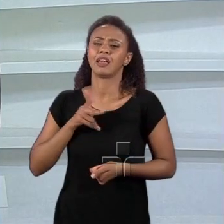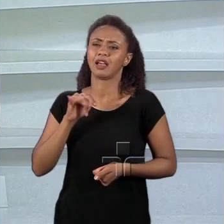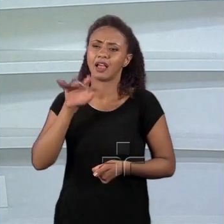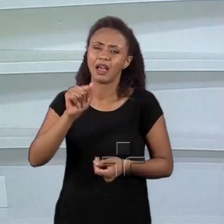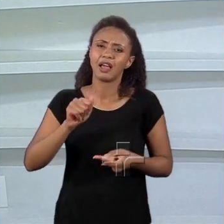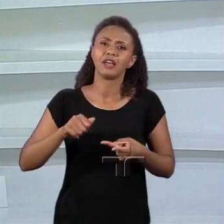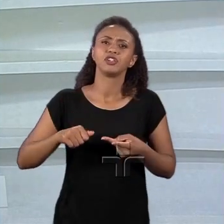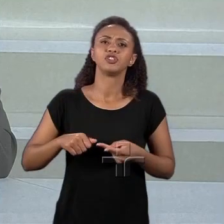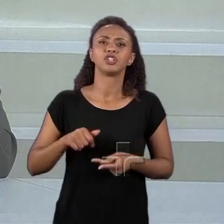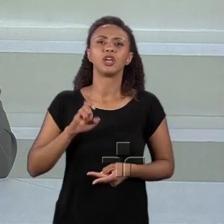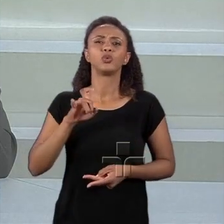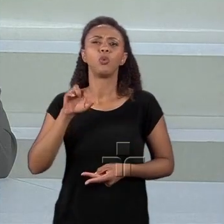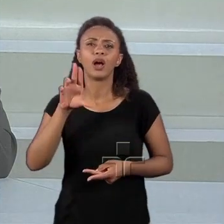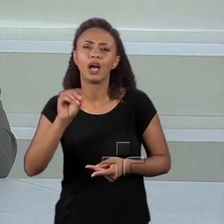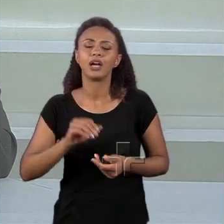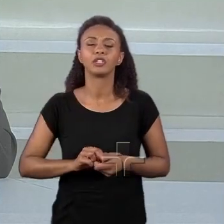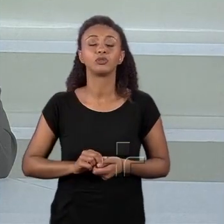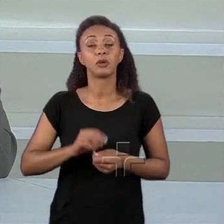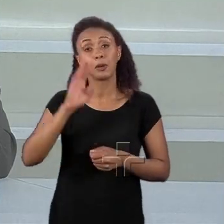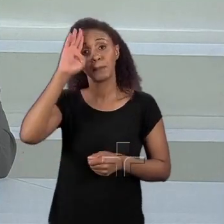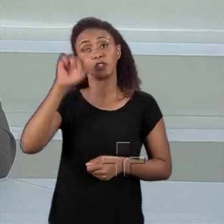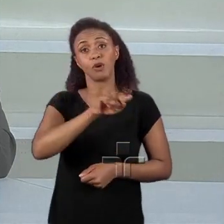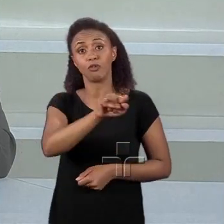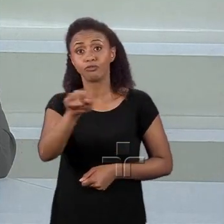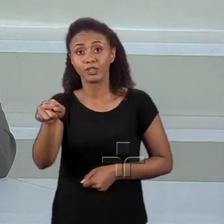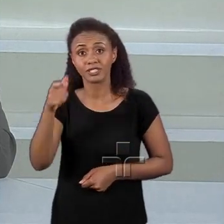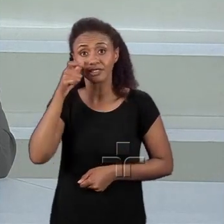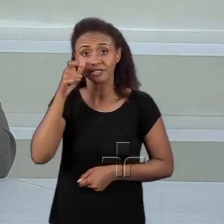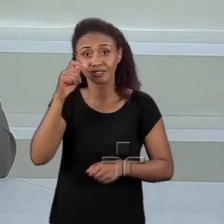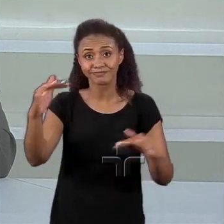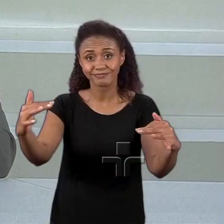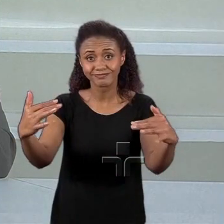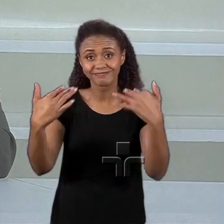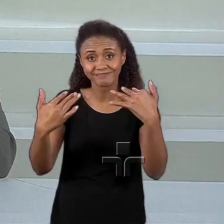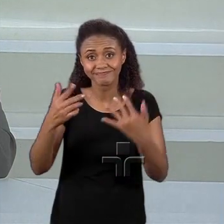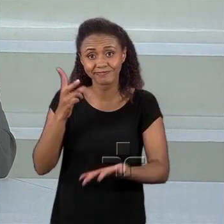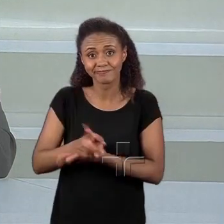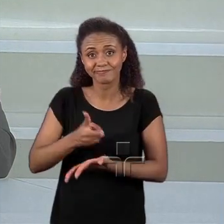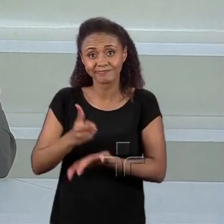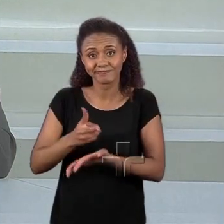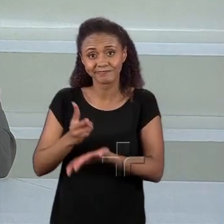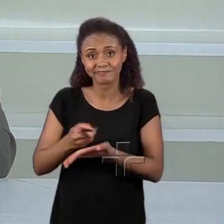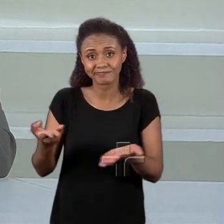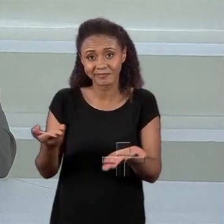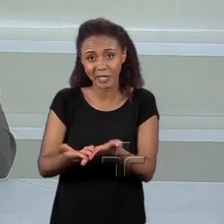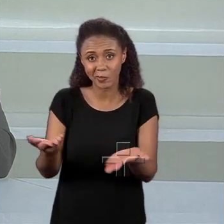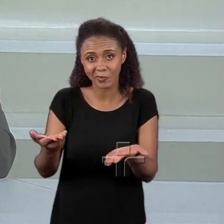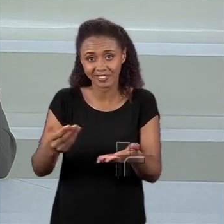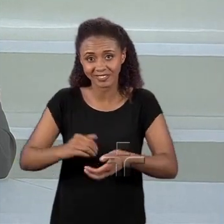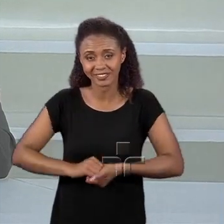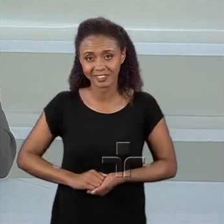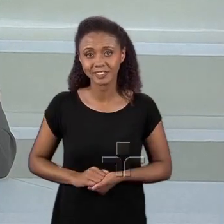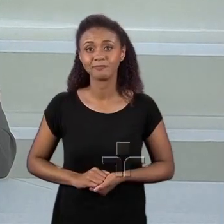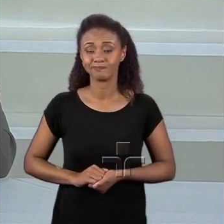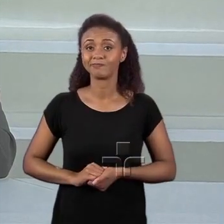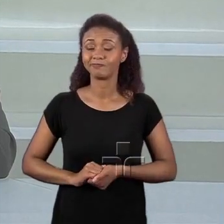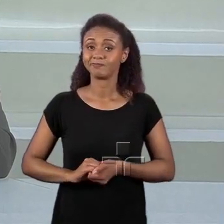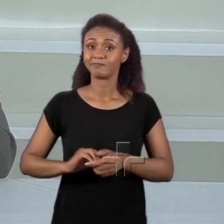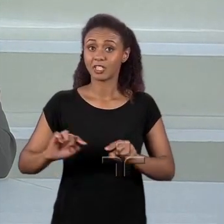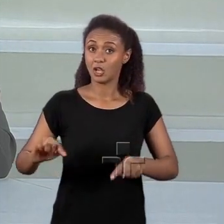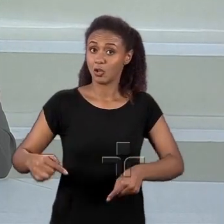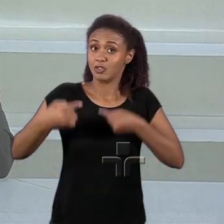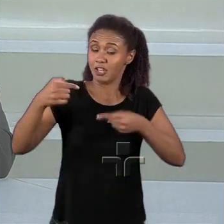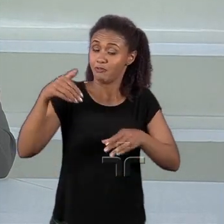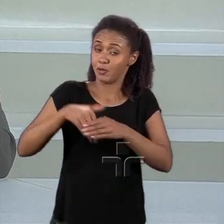Jorge, mas sobretudo os telespectadores que até agora continuam acompanhando este programa e esta entrevista Desafios às